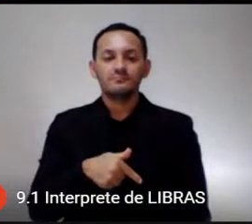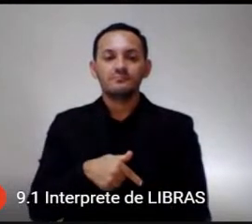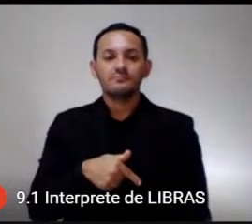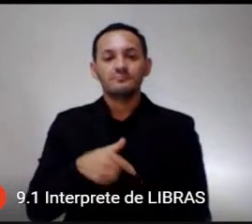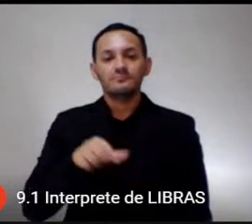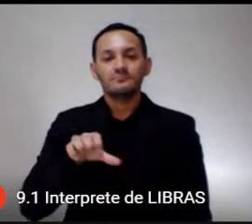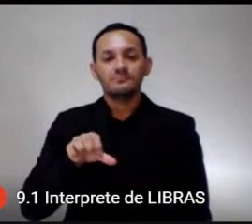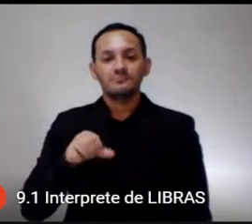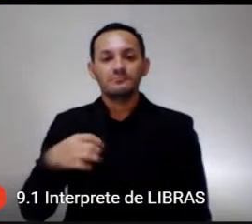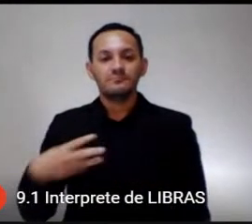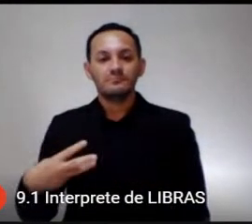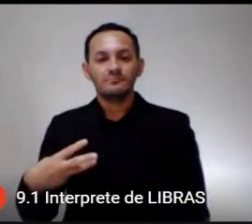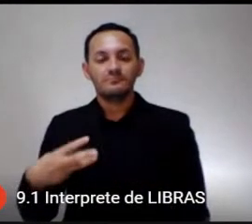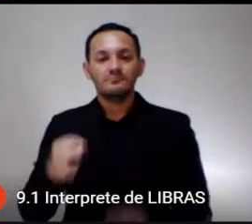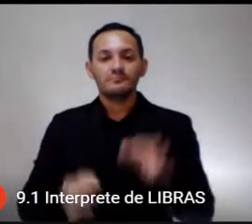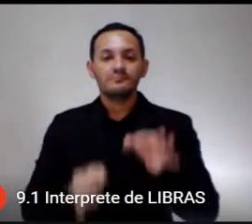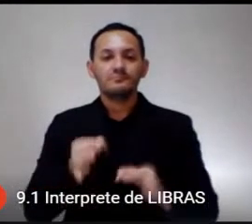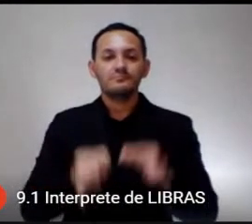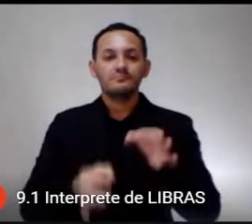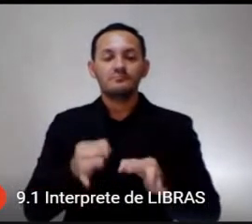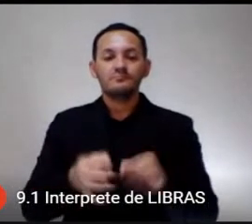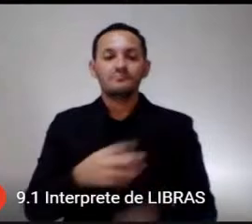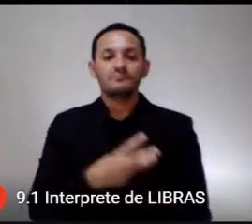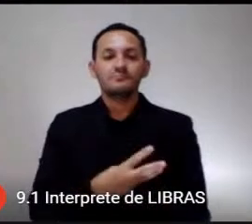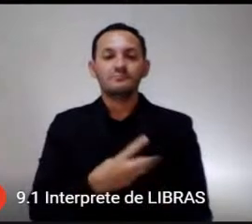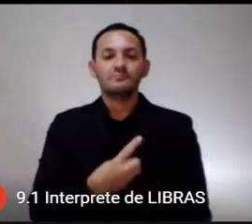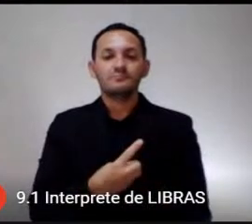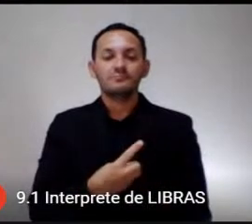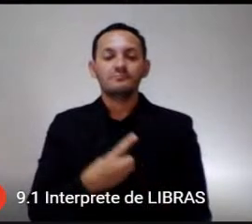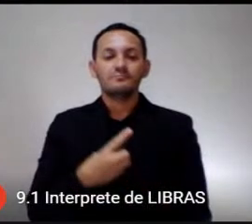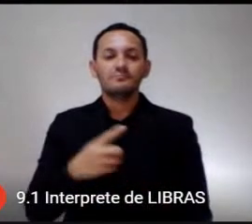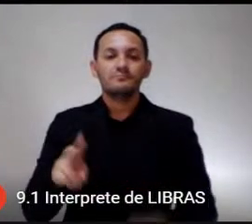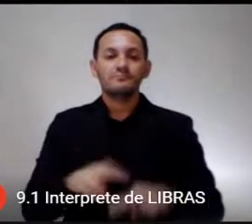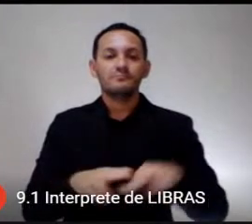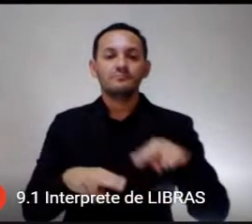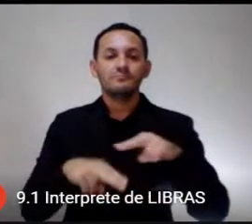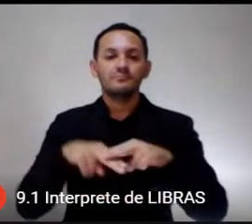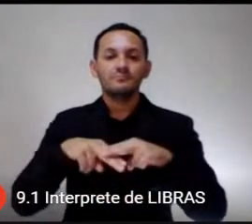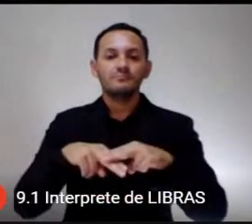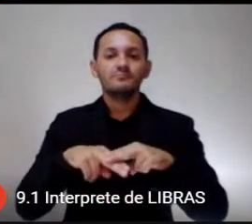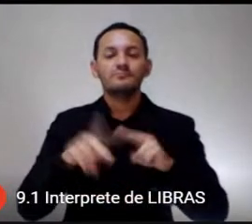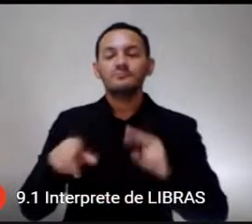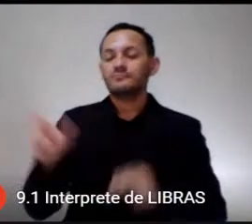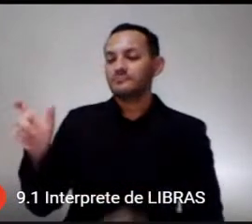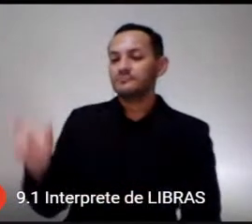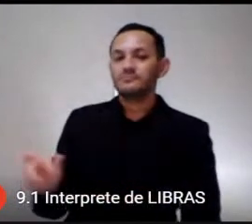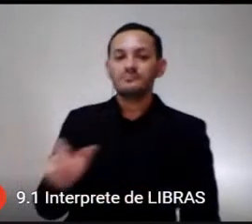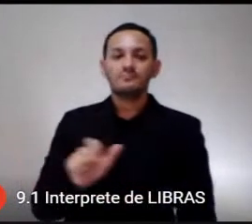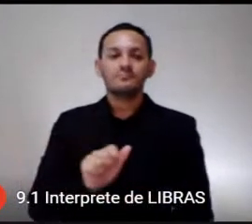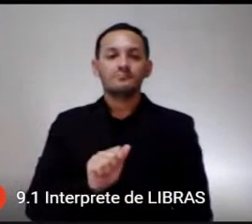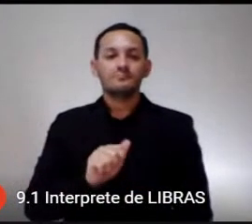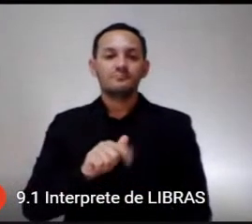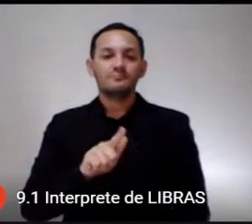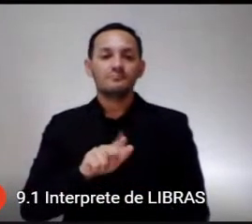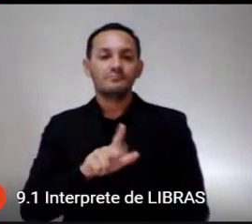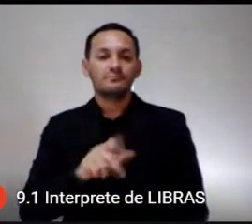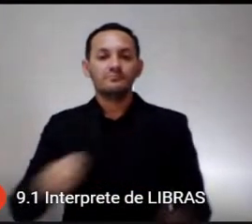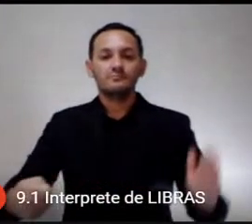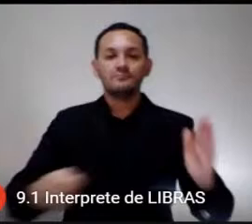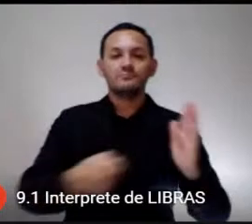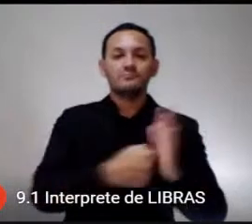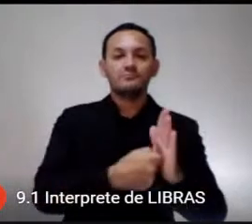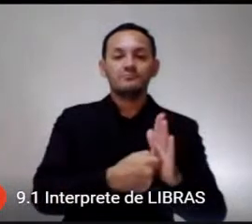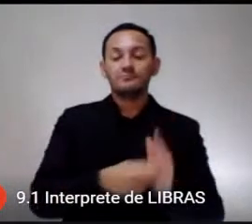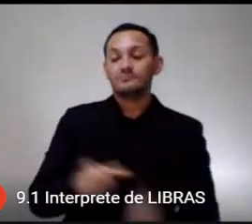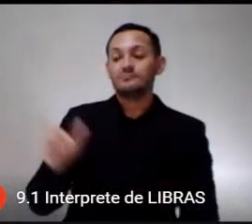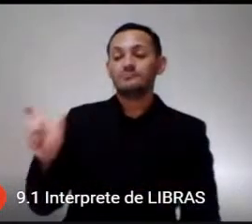6047-93, que foi julgado agora no dia 31 de julho. A recorrente é Ângela Bem-vinda Martins do Amaral. E